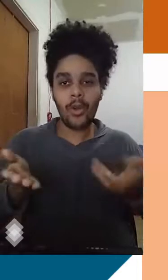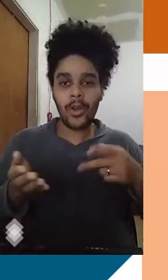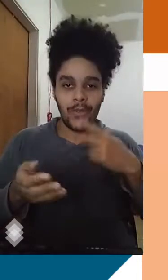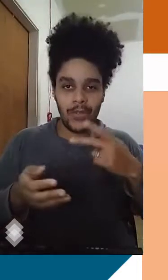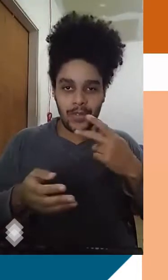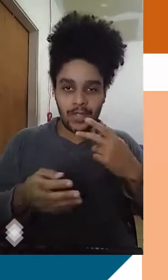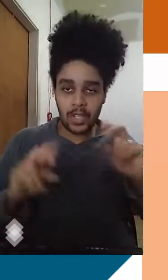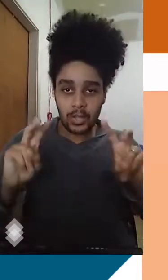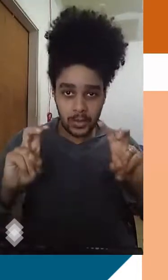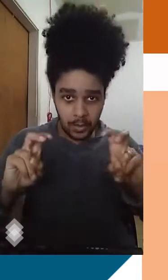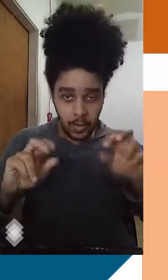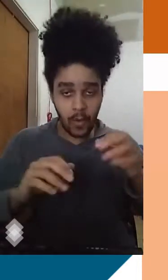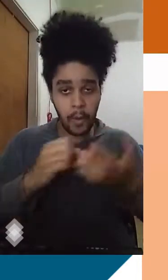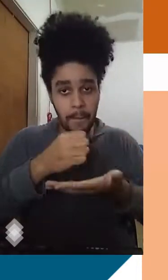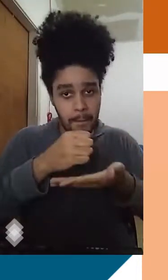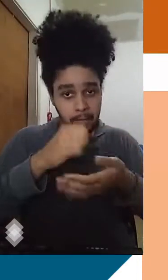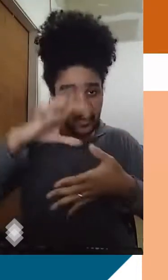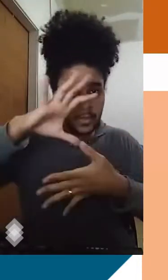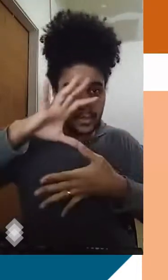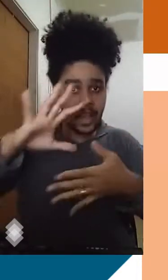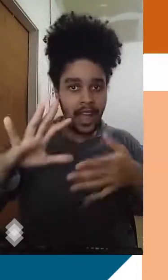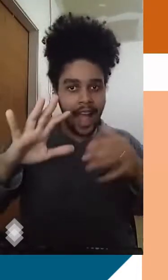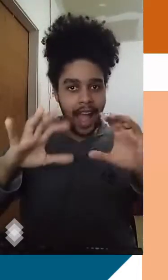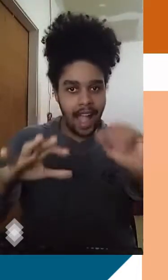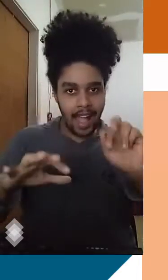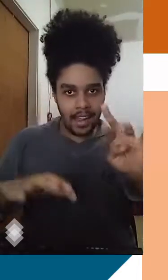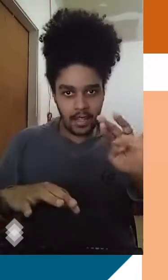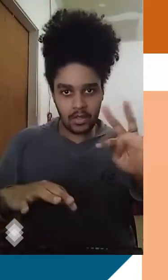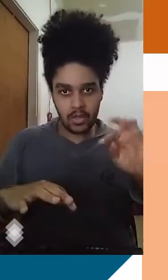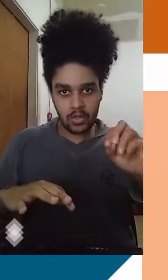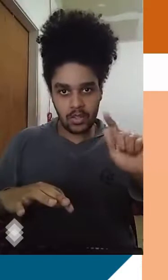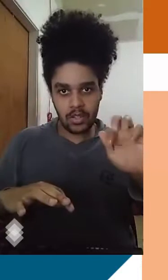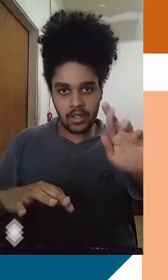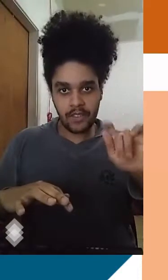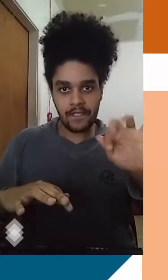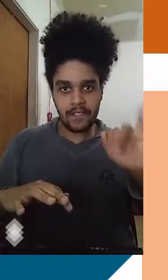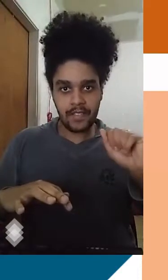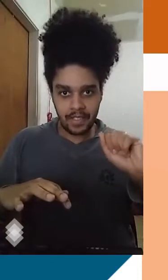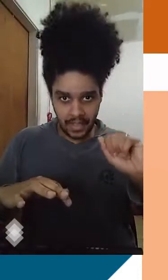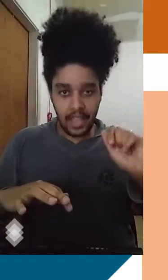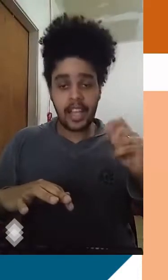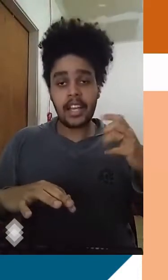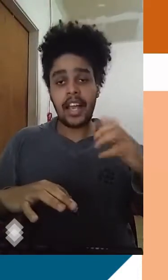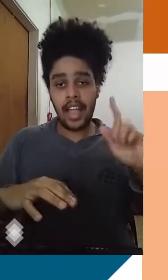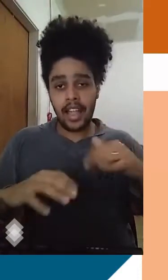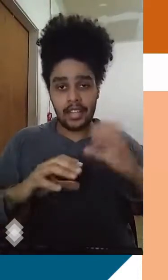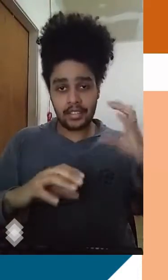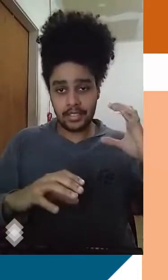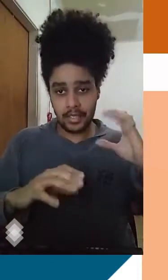vai falar de fundamentos de cartografia. Cartografia, que é essa ciência aí, de maneira geral, que é responsável